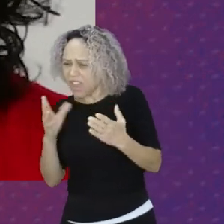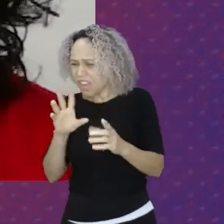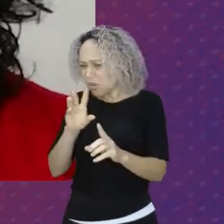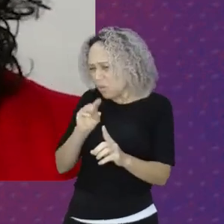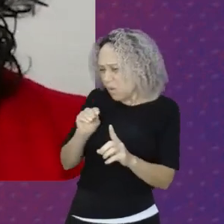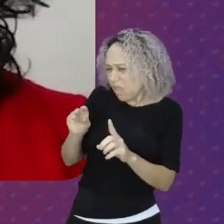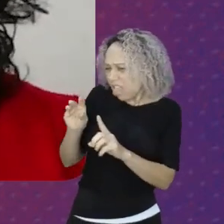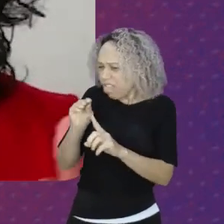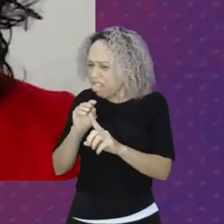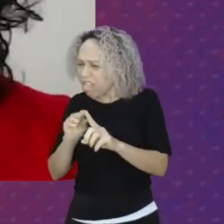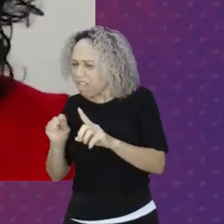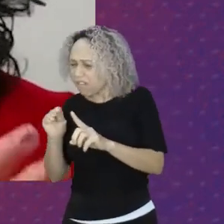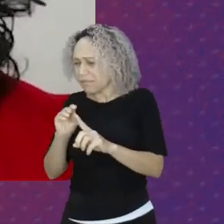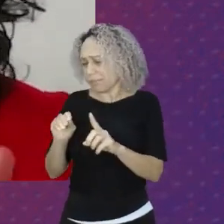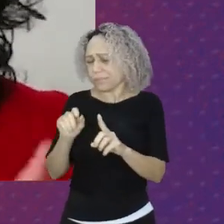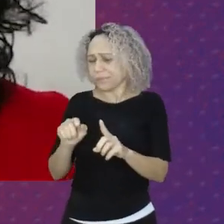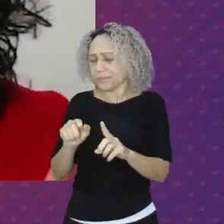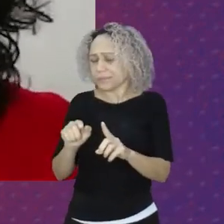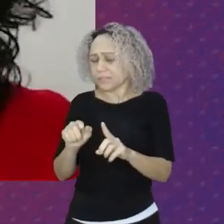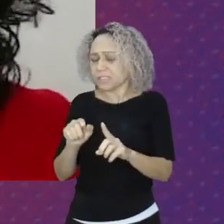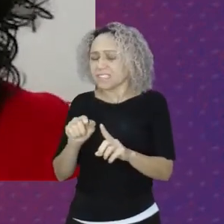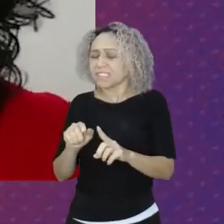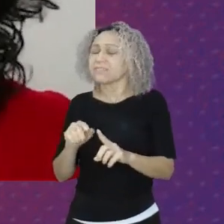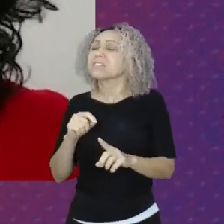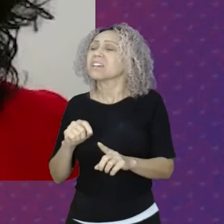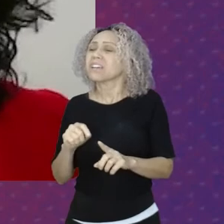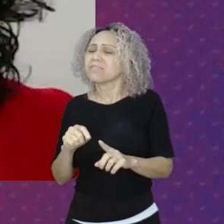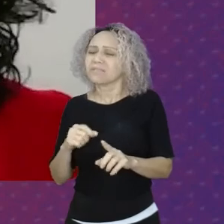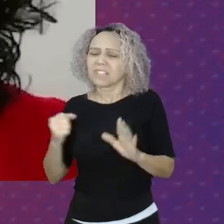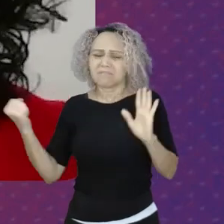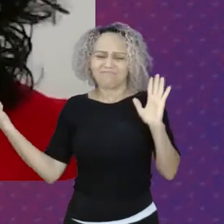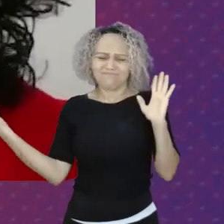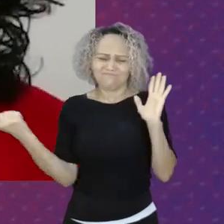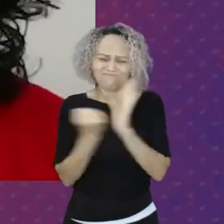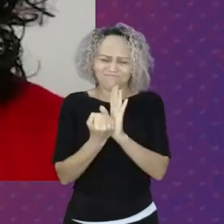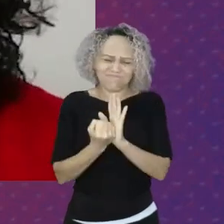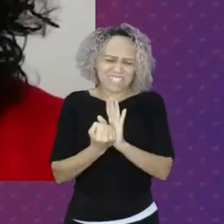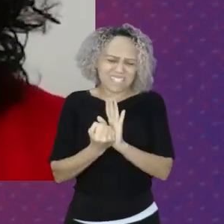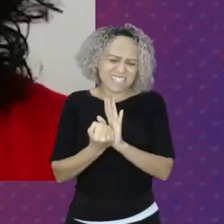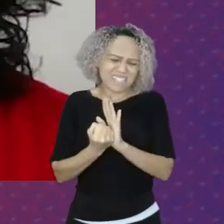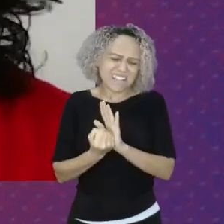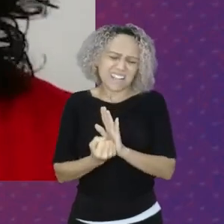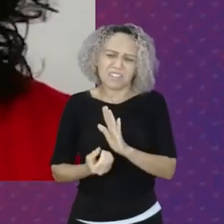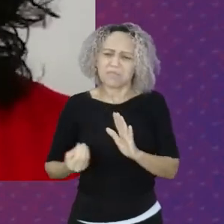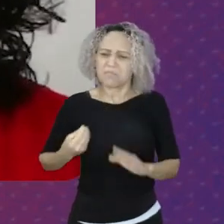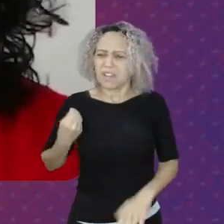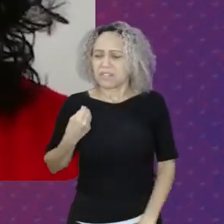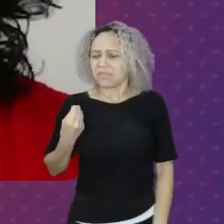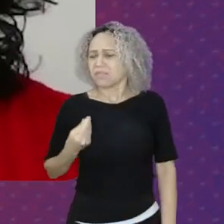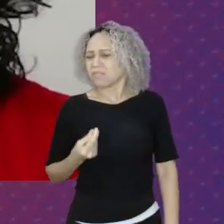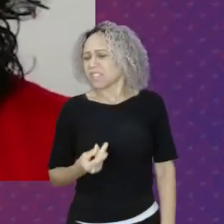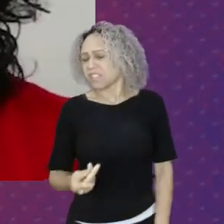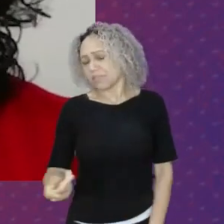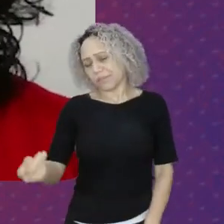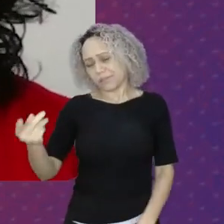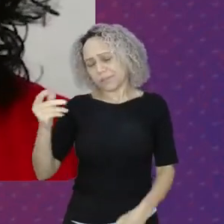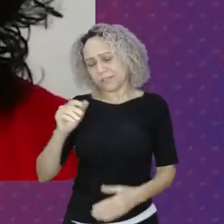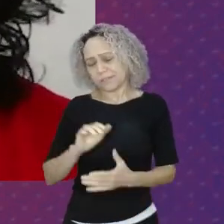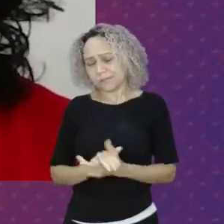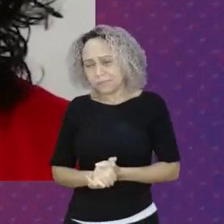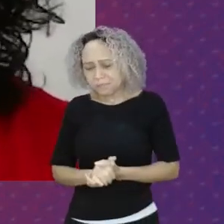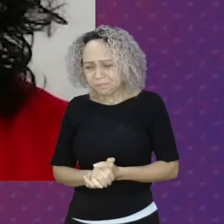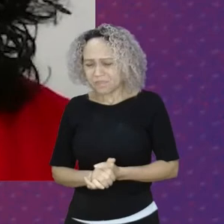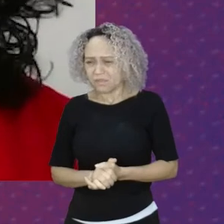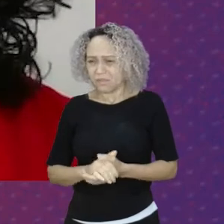ao desenvolvimento da criança, conforme ele deve ser passo a passo, é quebrado, é violado no momento em que